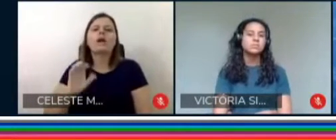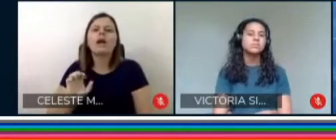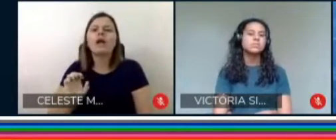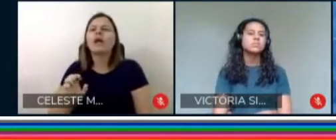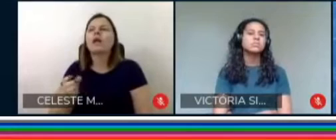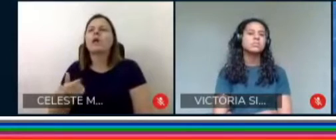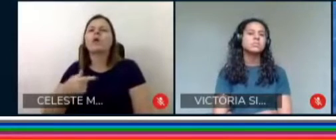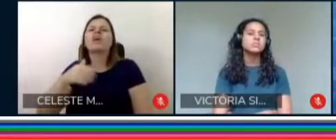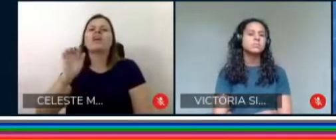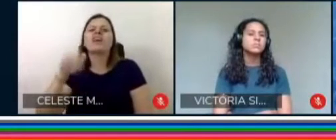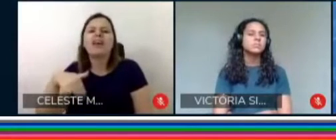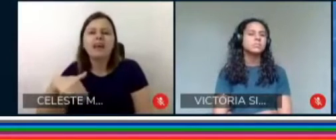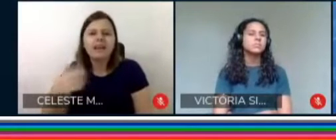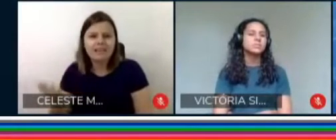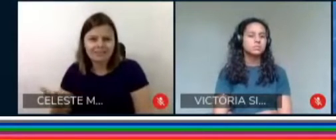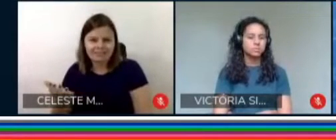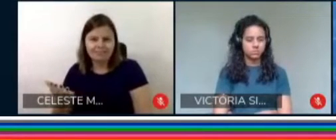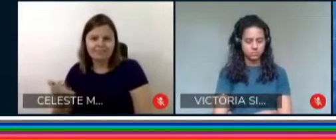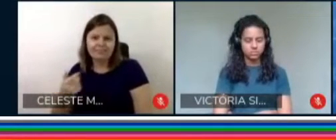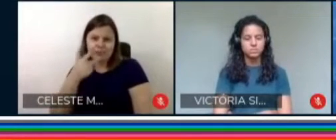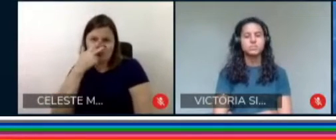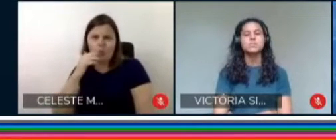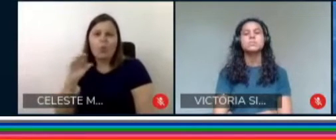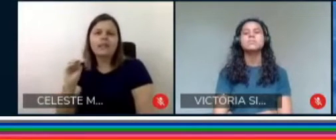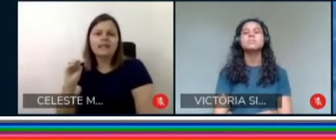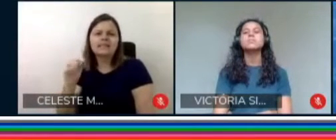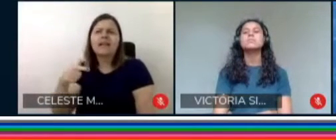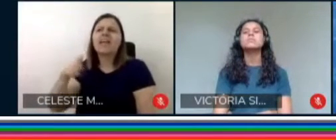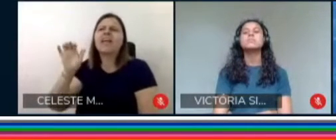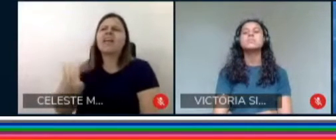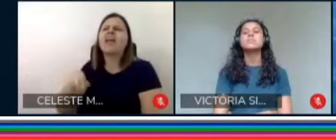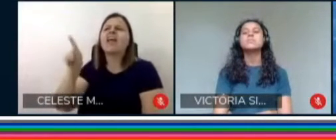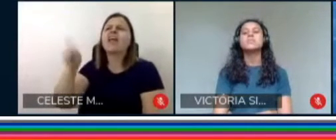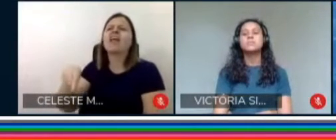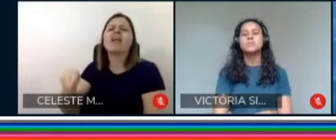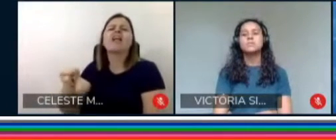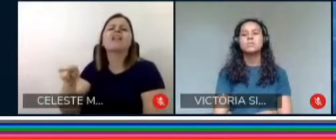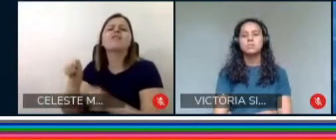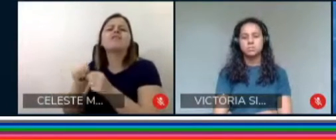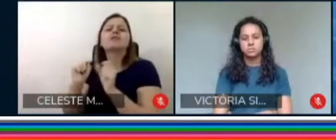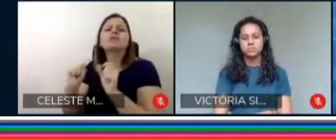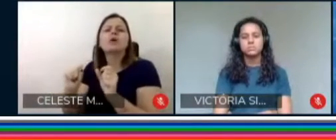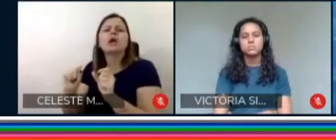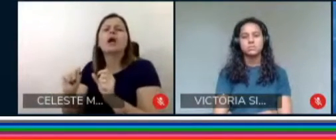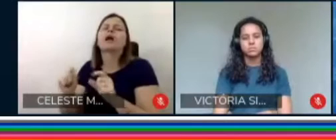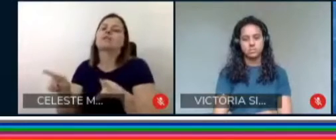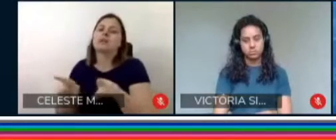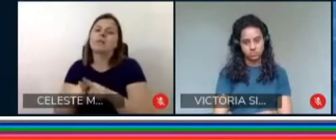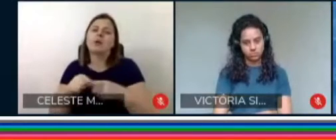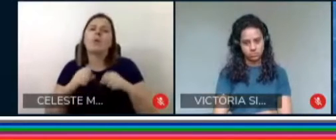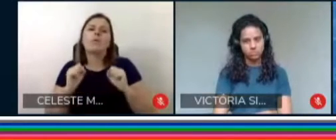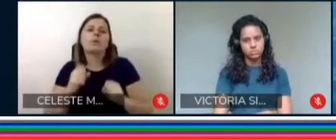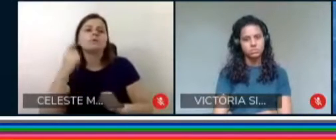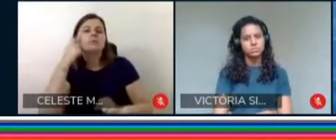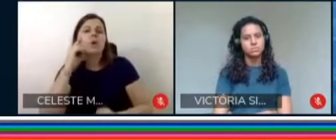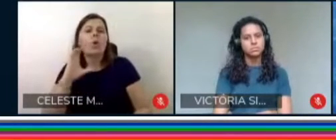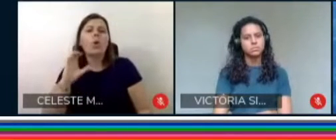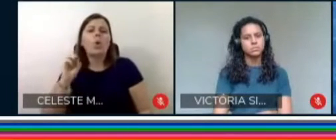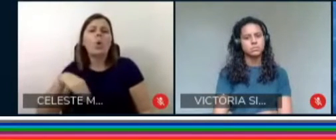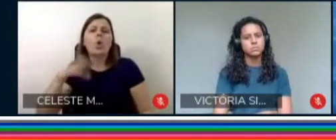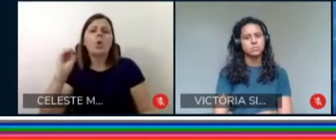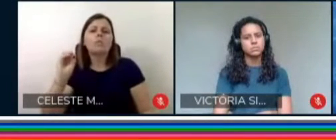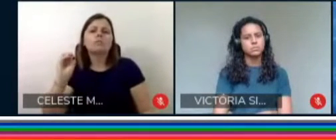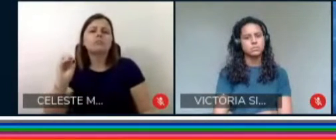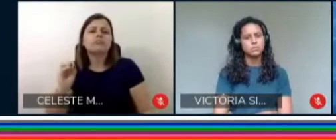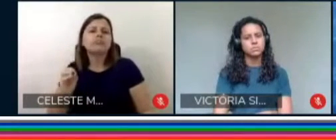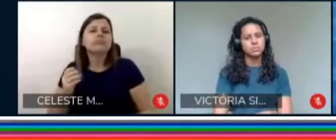o quem, no caso do Otacílio, quem foi e o que fez, eu posso pensar em como. Então, como é que eu vou trabalhar com